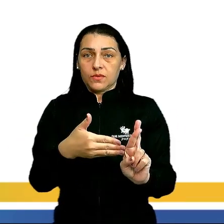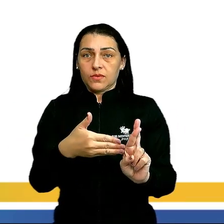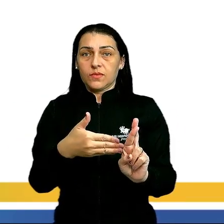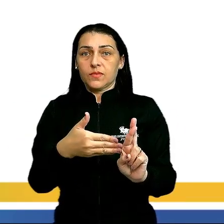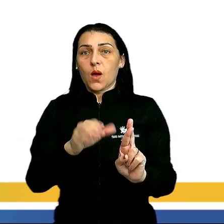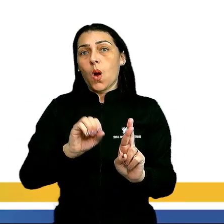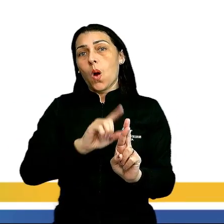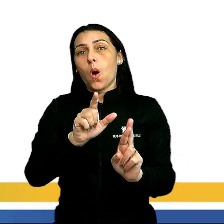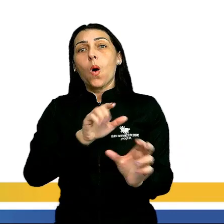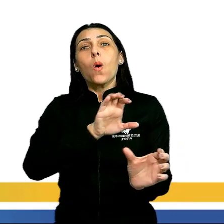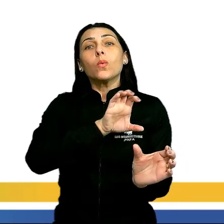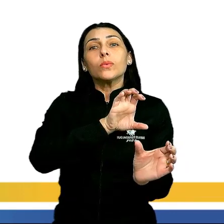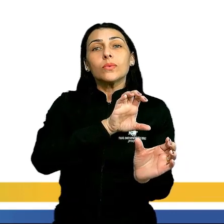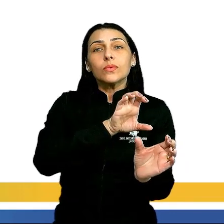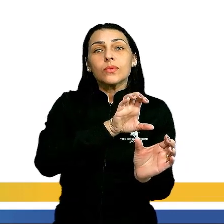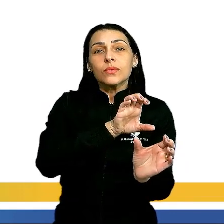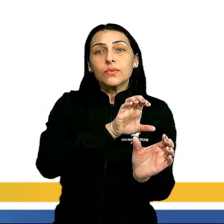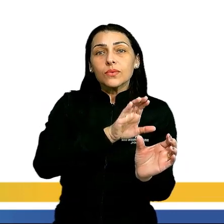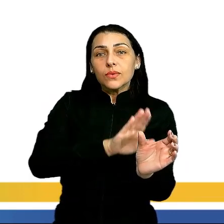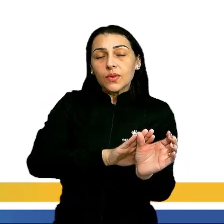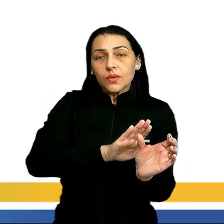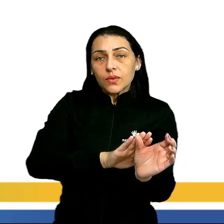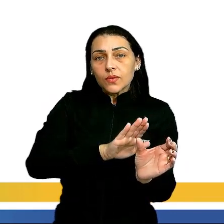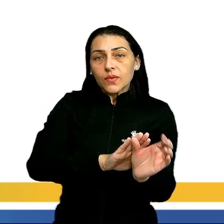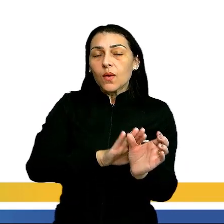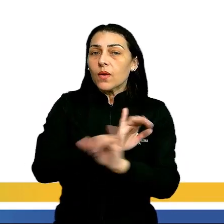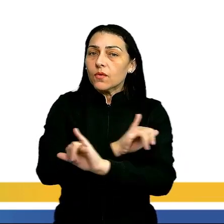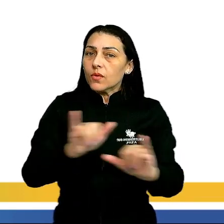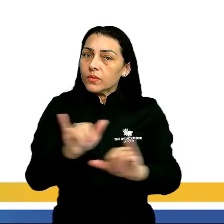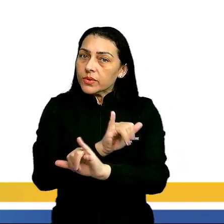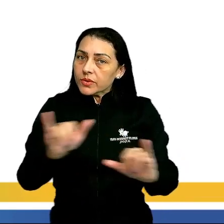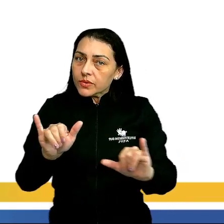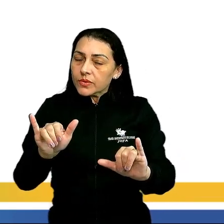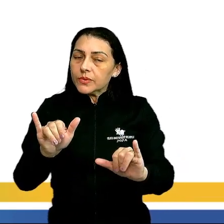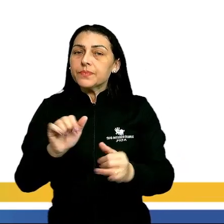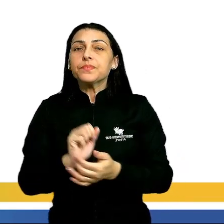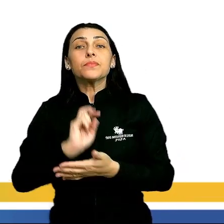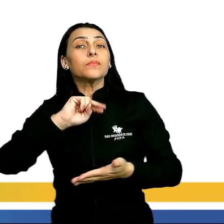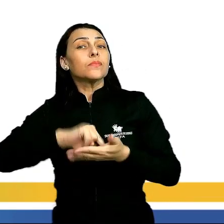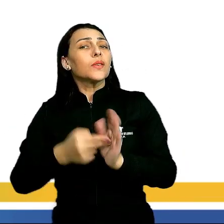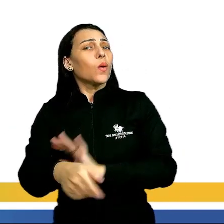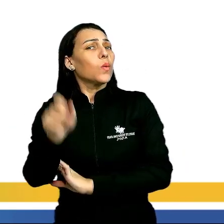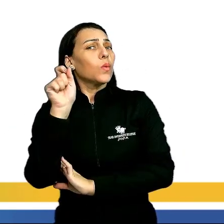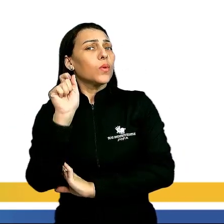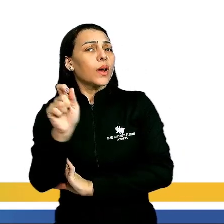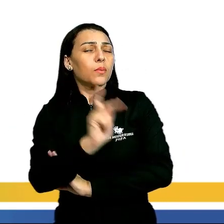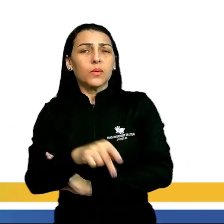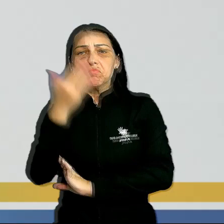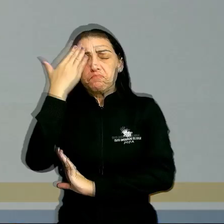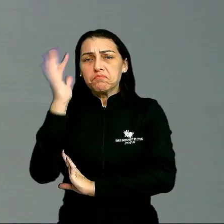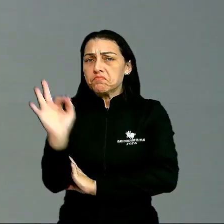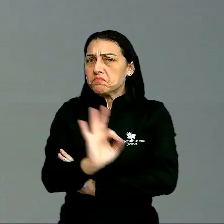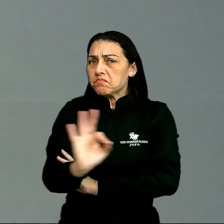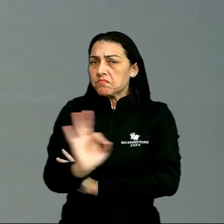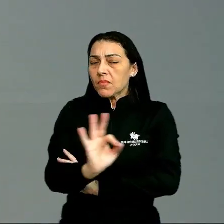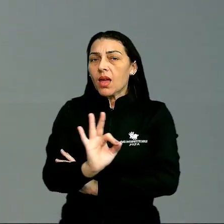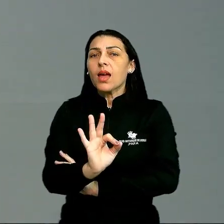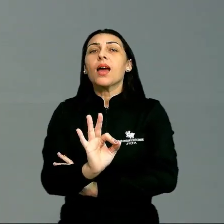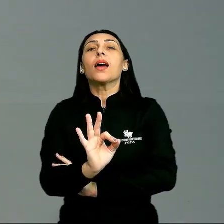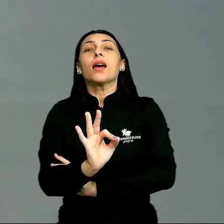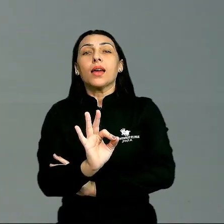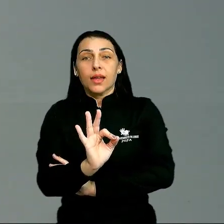ou denotativa? É uma função informativa. Isso quer dizer o quê, professora? Não entendi. A